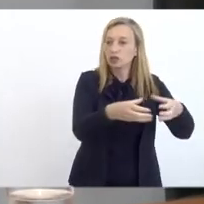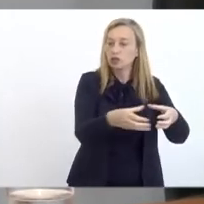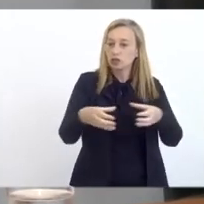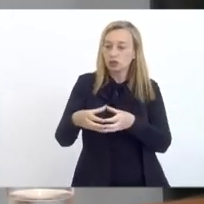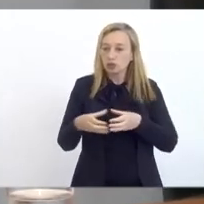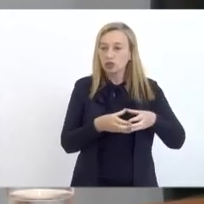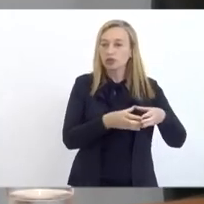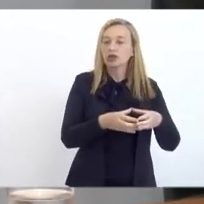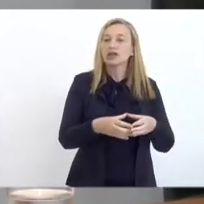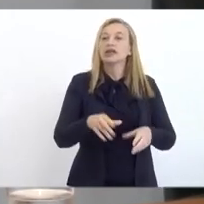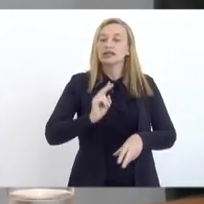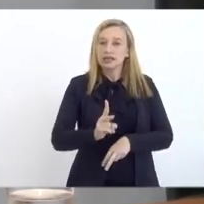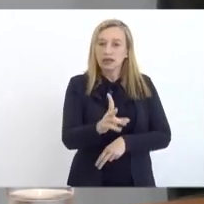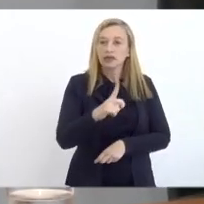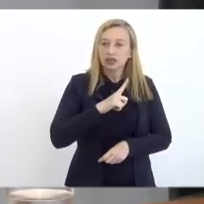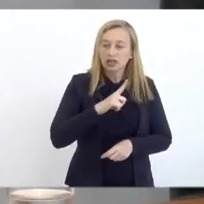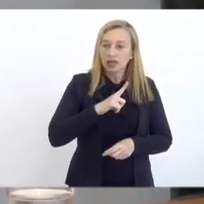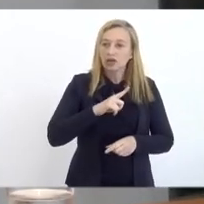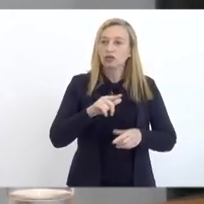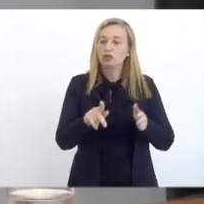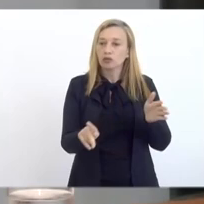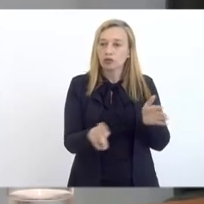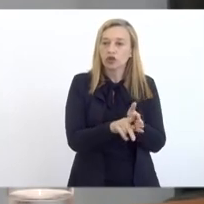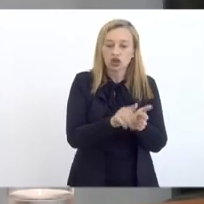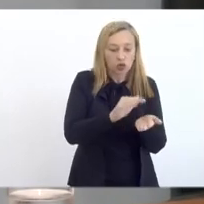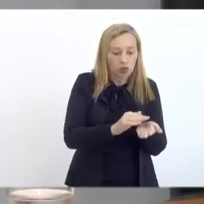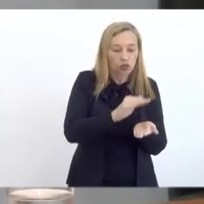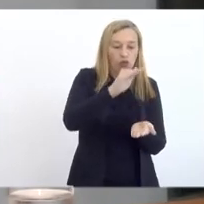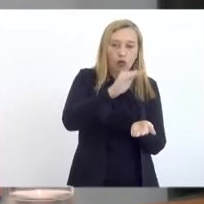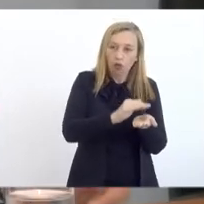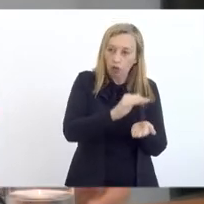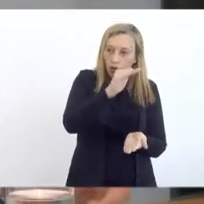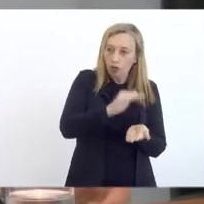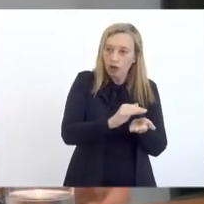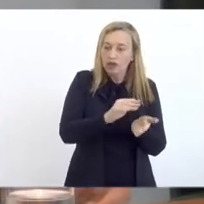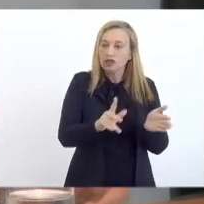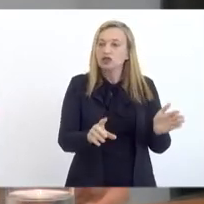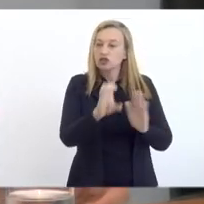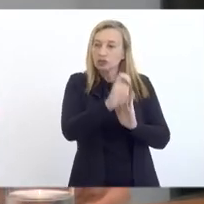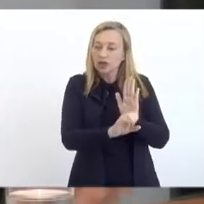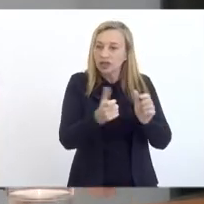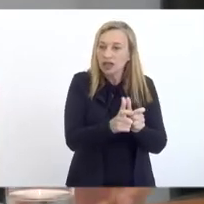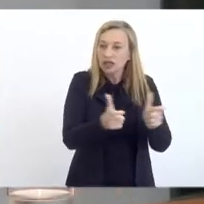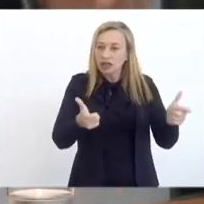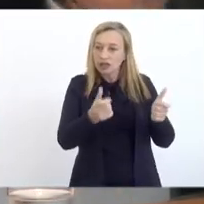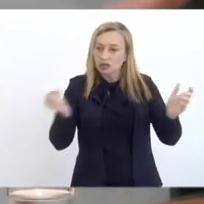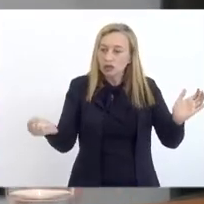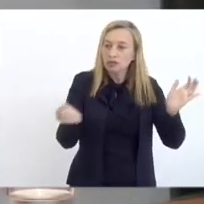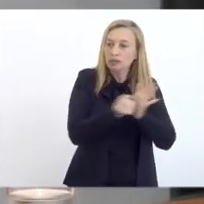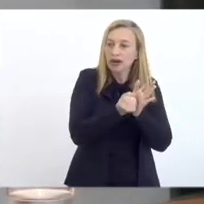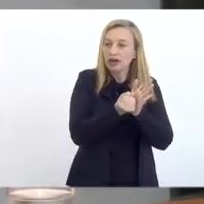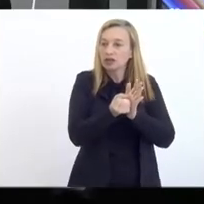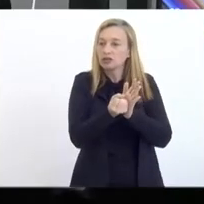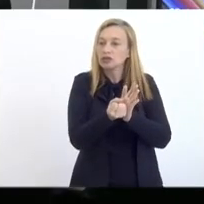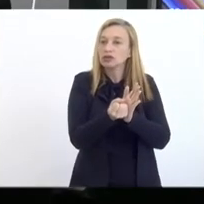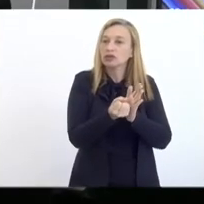um projeto que tenha um volume de emendas muito grande e que cause impacto à carreira, à